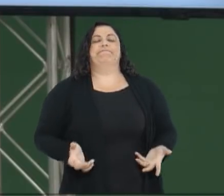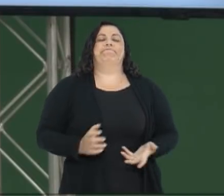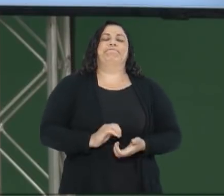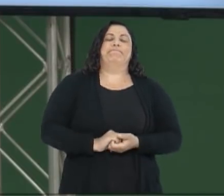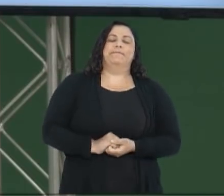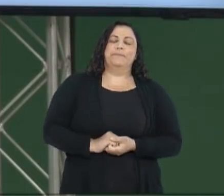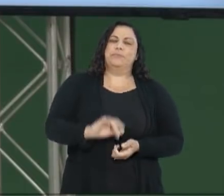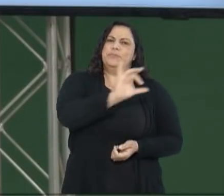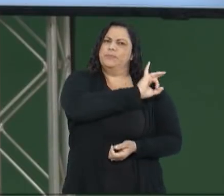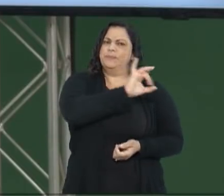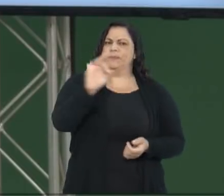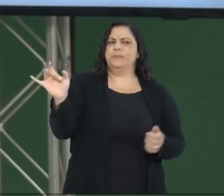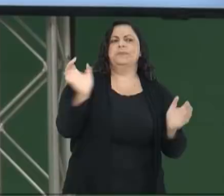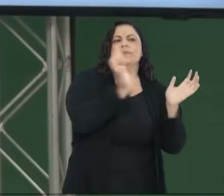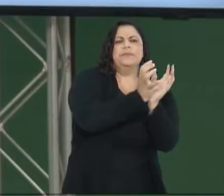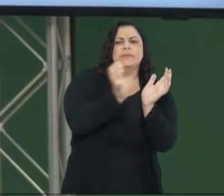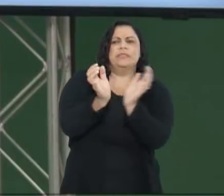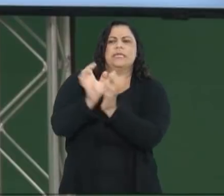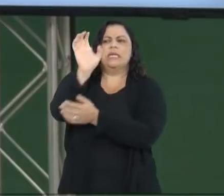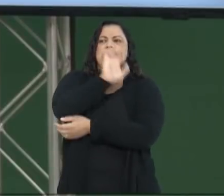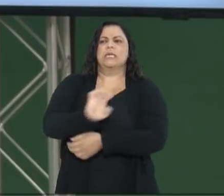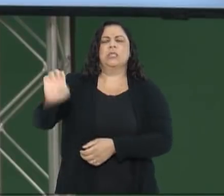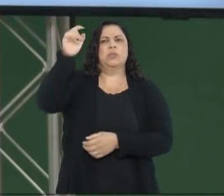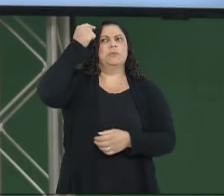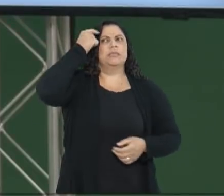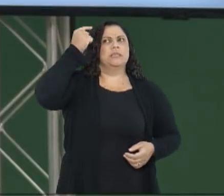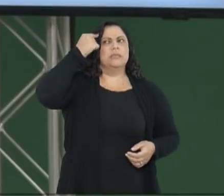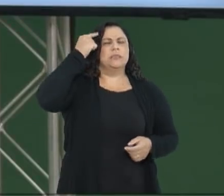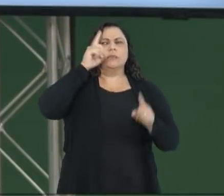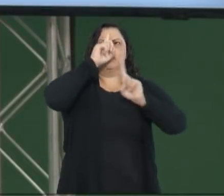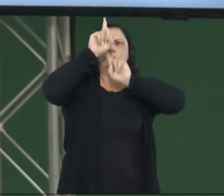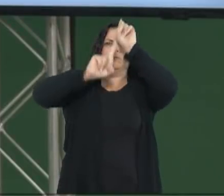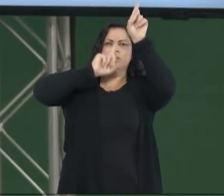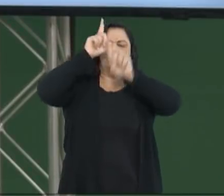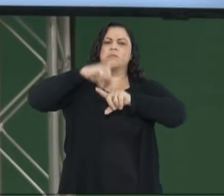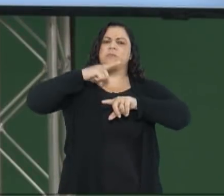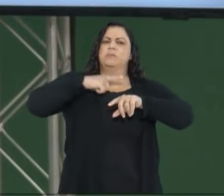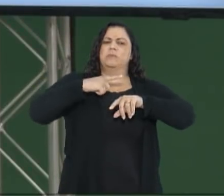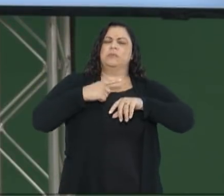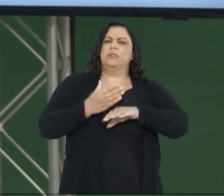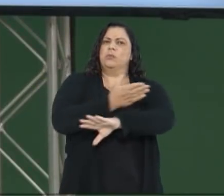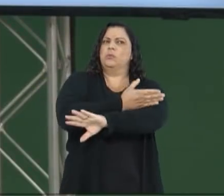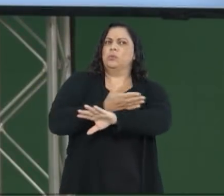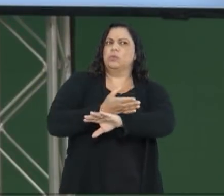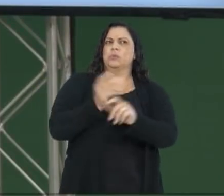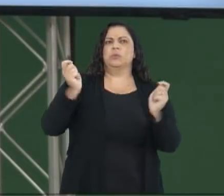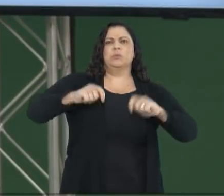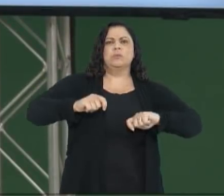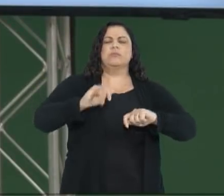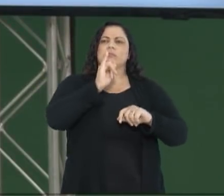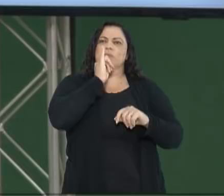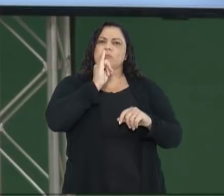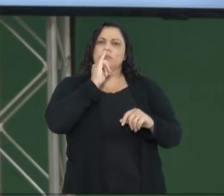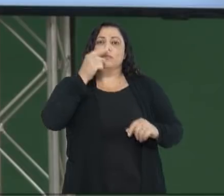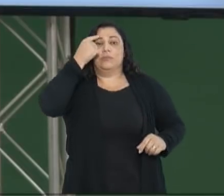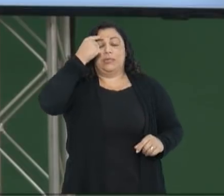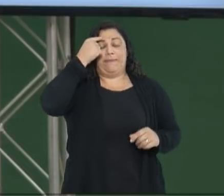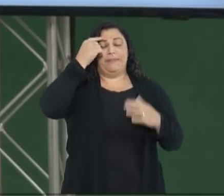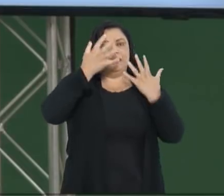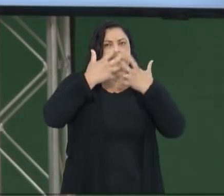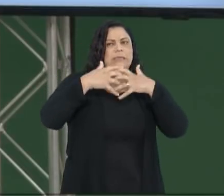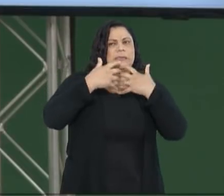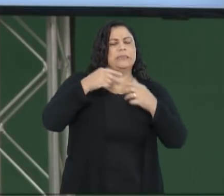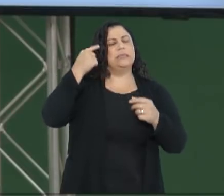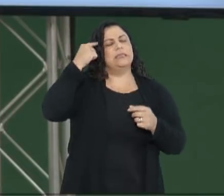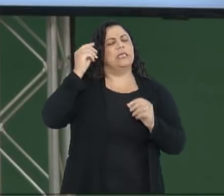Cada pedaço da Europa, então, pensando nessa ideia, tem seus costumes. Eu trouxe alguns exemplos ali para a gente pensar junto, né? De